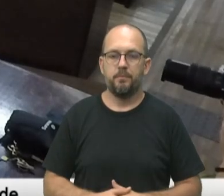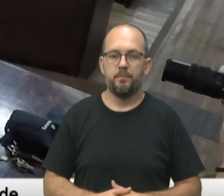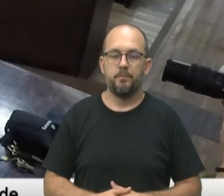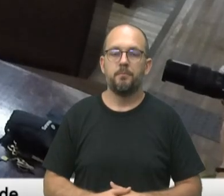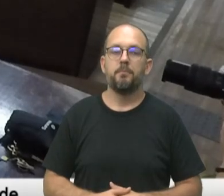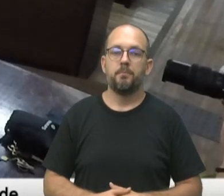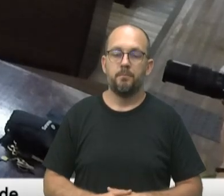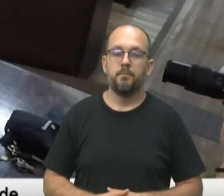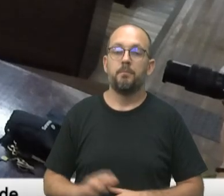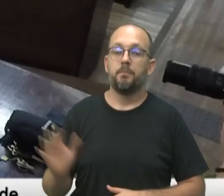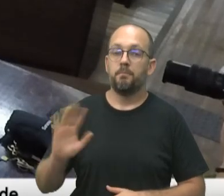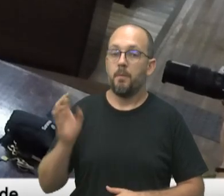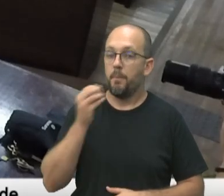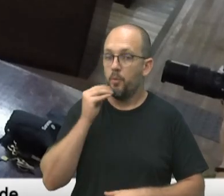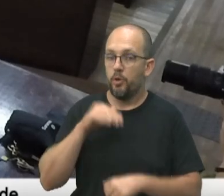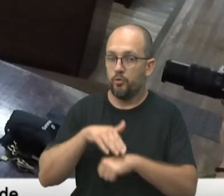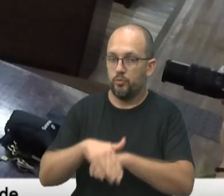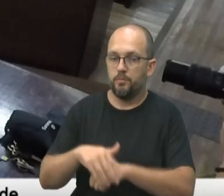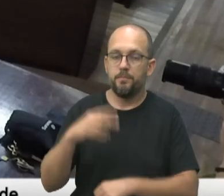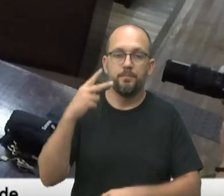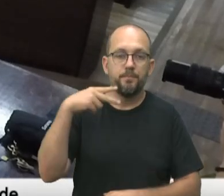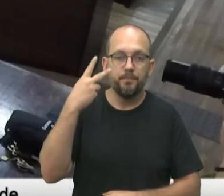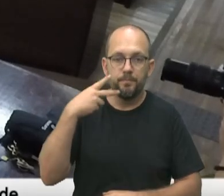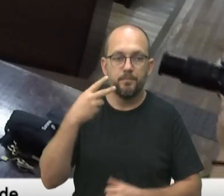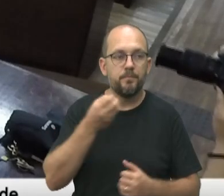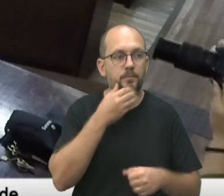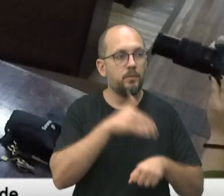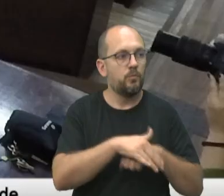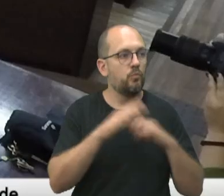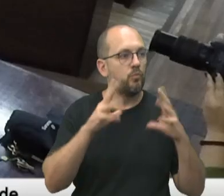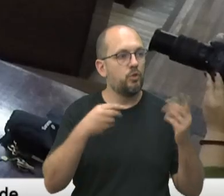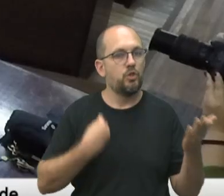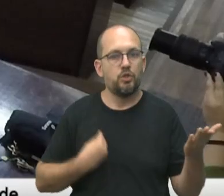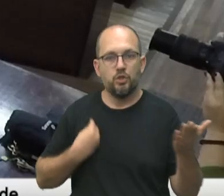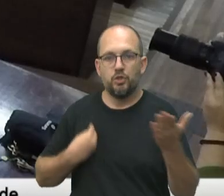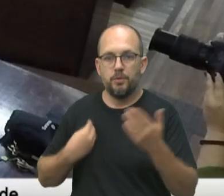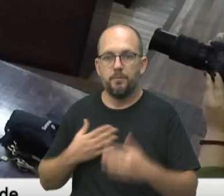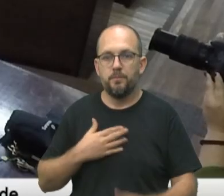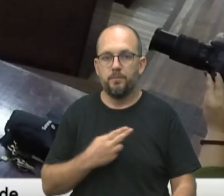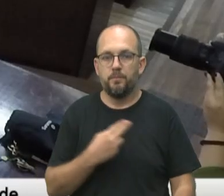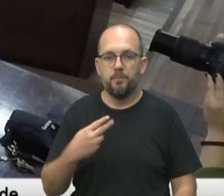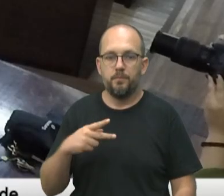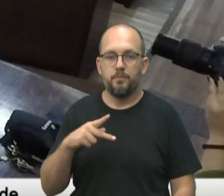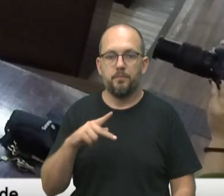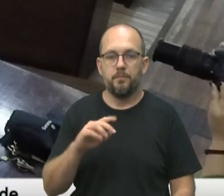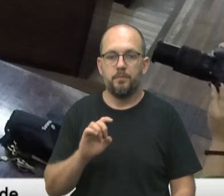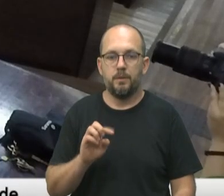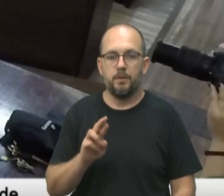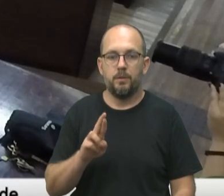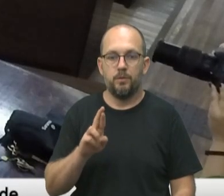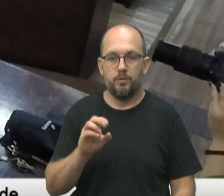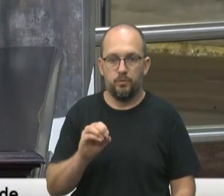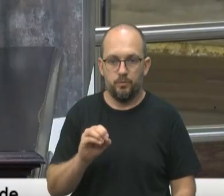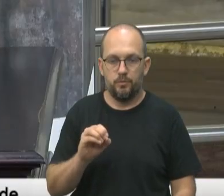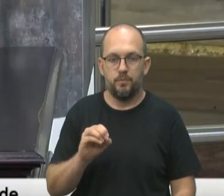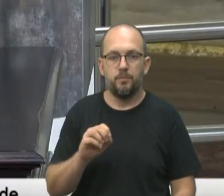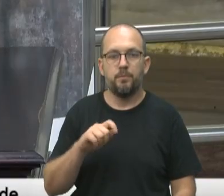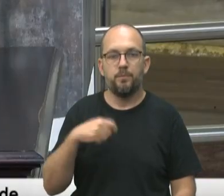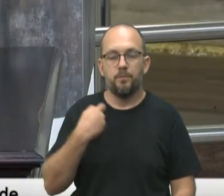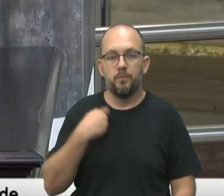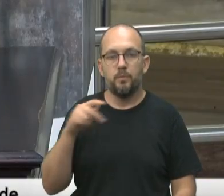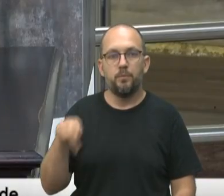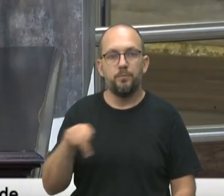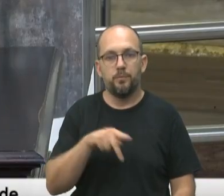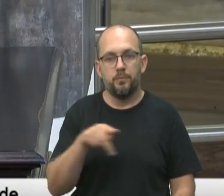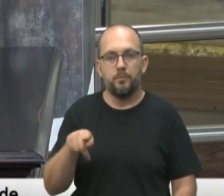Boa noite, vereadora. Boa noite a todos os presentes. Meu nome é Pedro Terolo Kenes. Eu sou professor